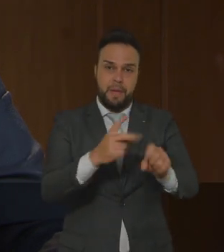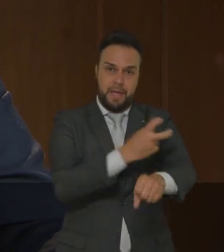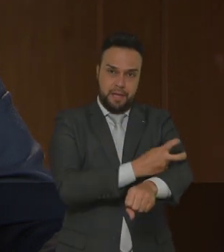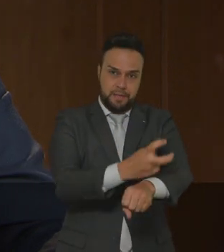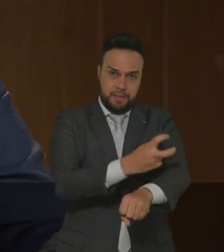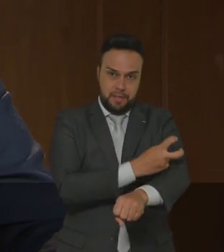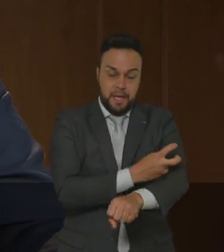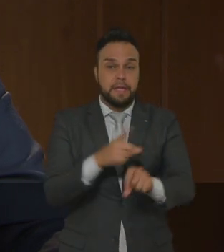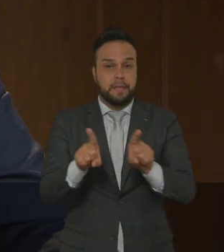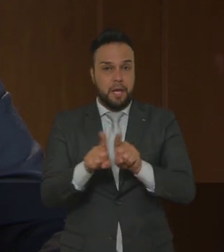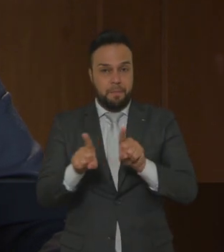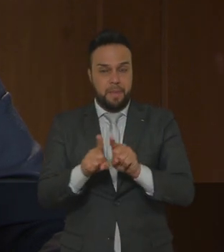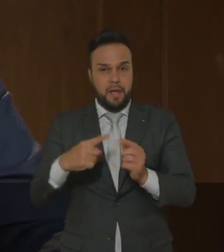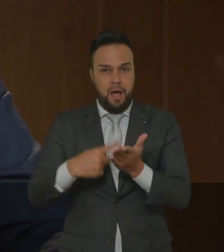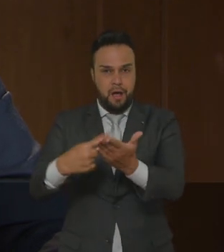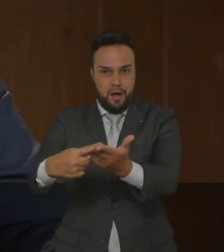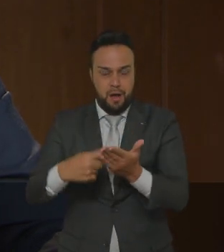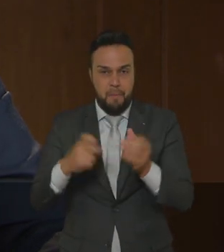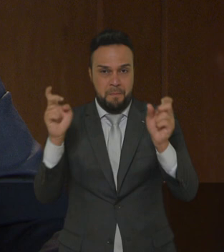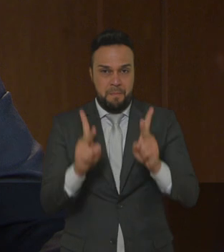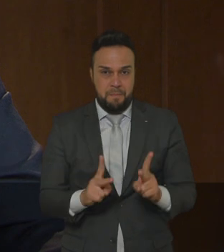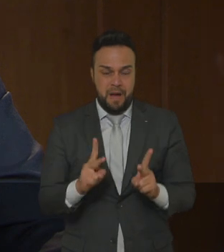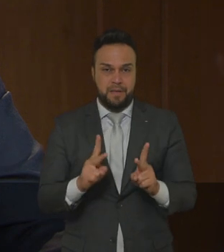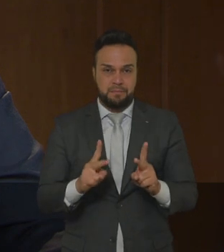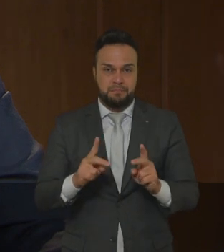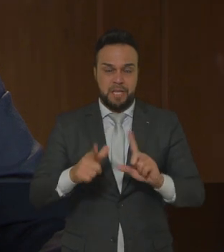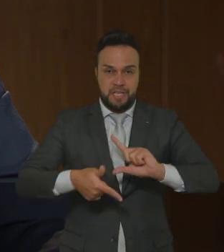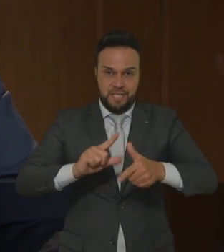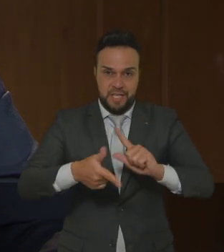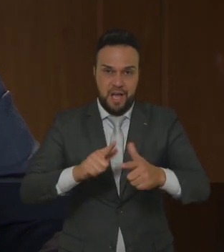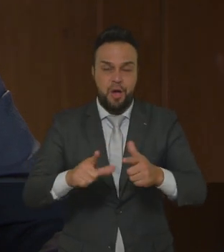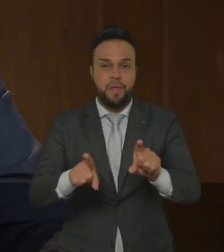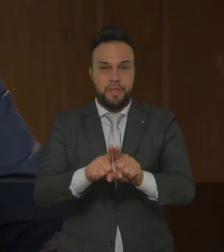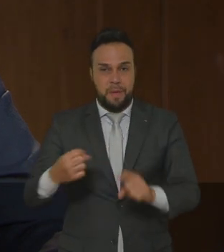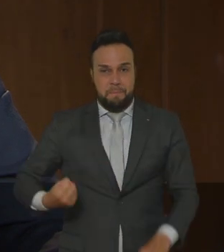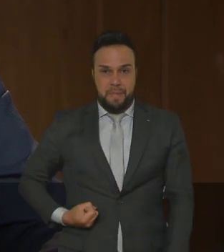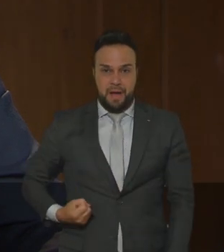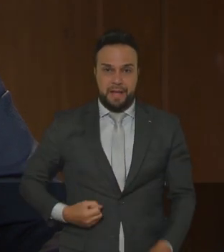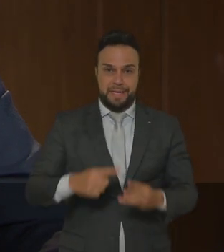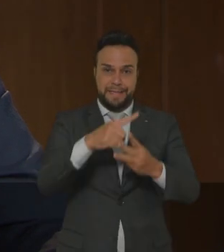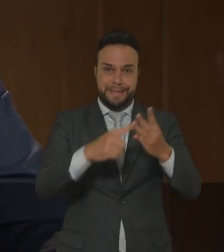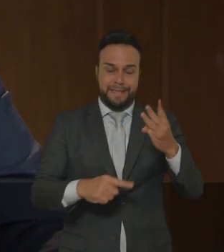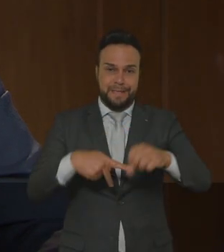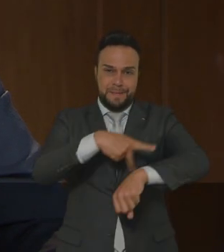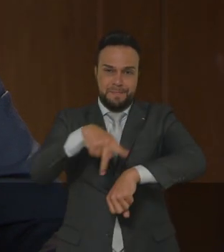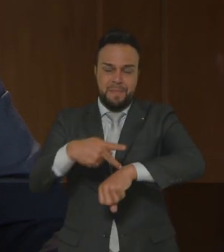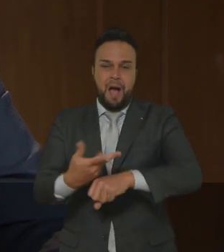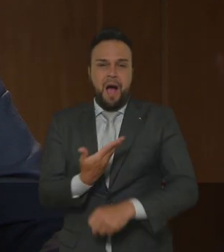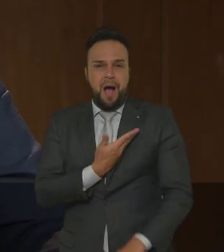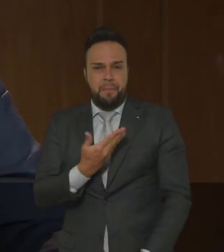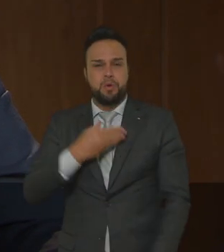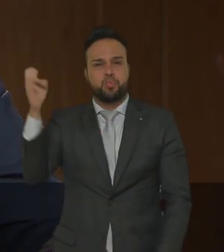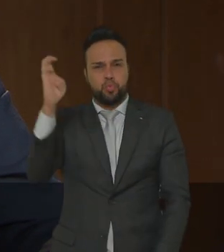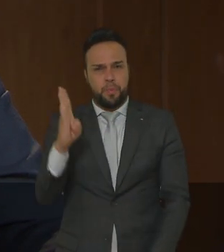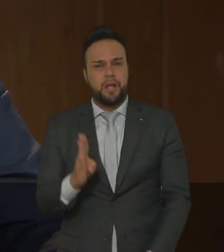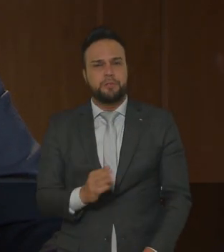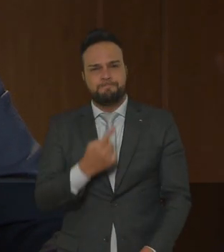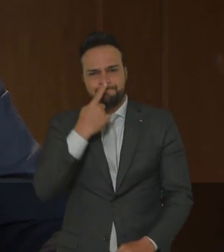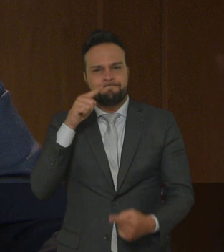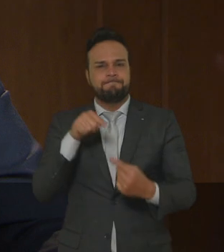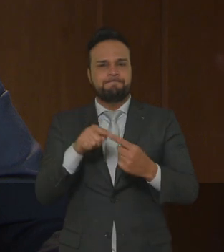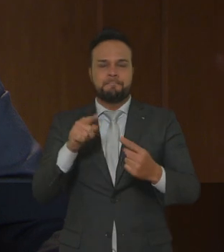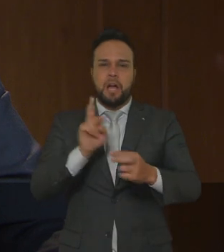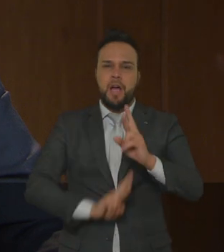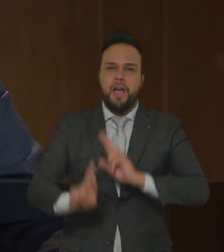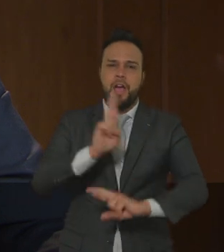e os Emirados Árabes Unidos e Israel e o bar em três países amigos do Brasil com os